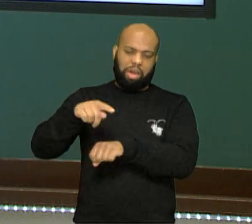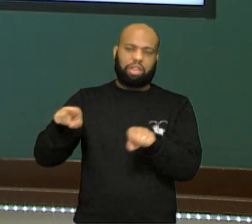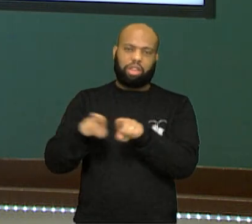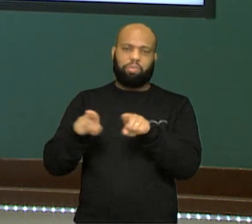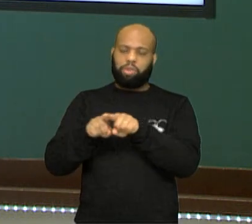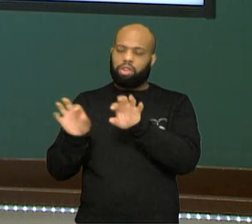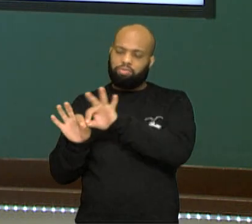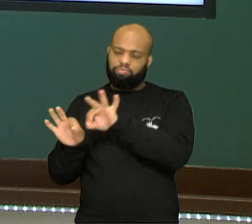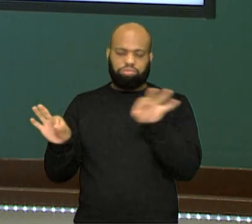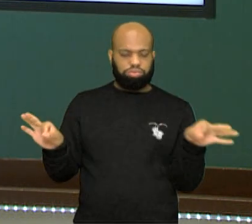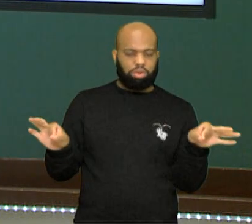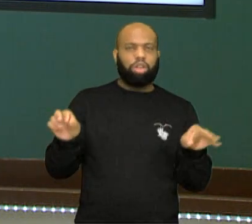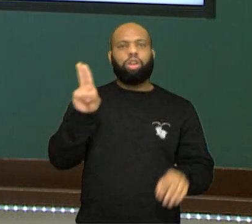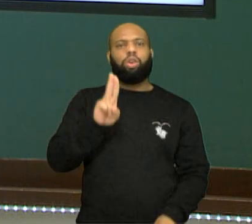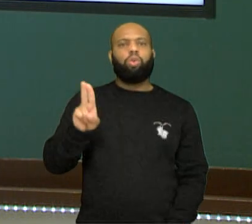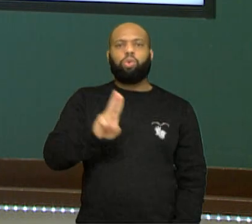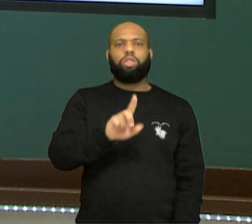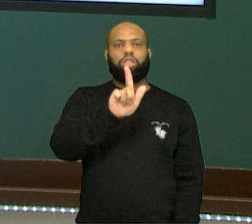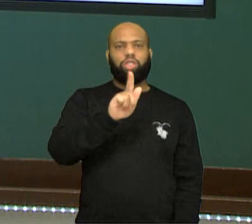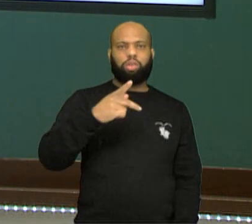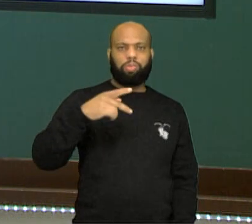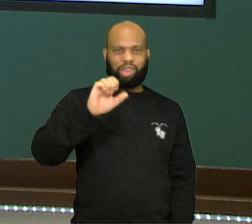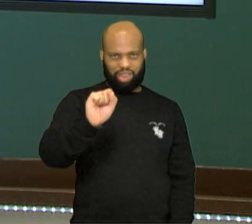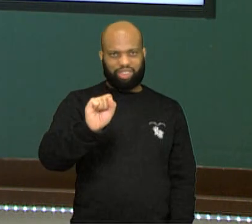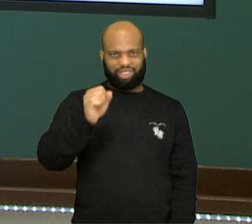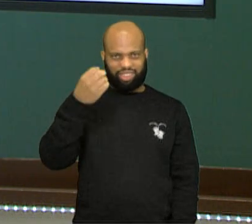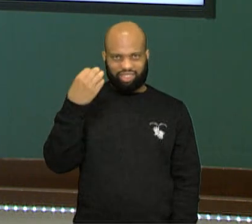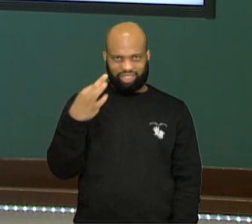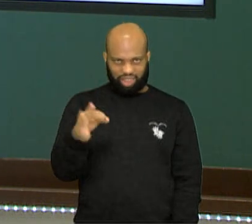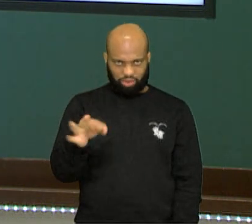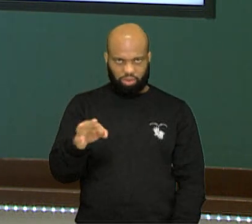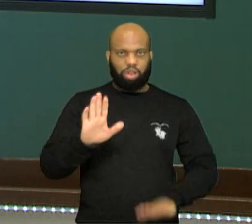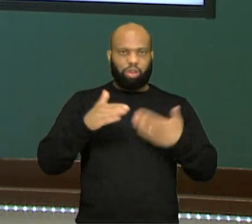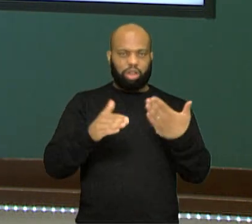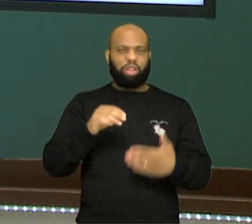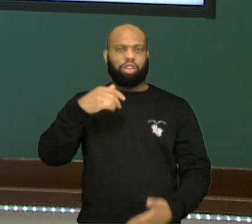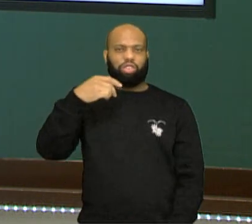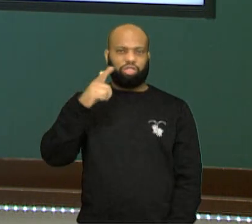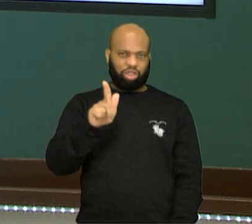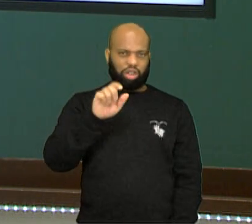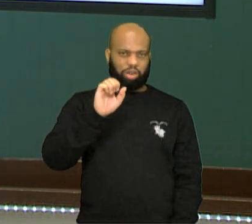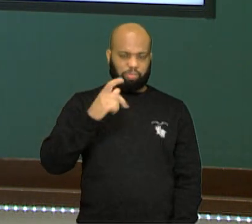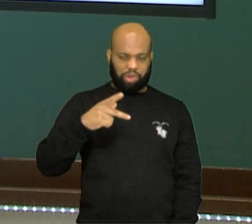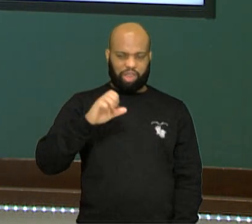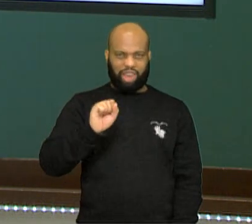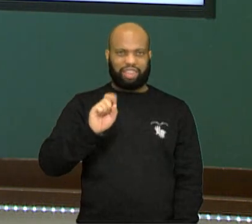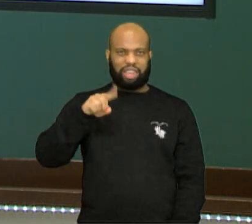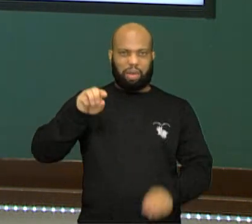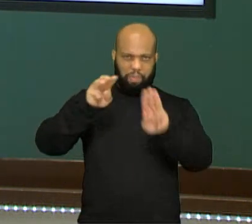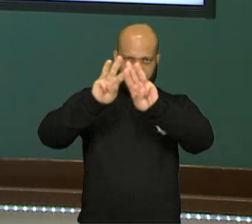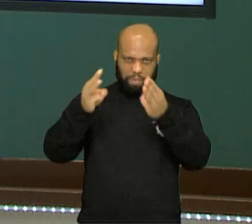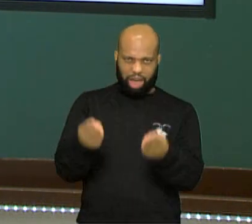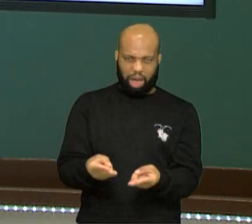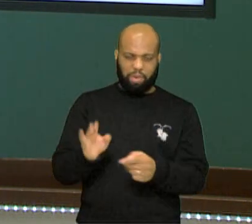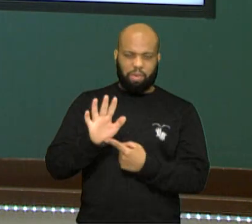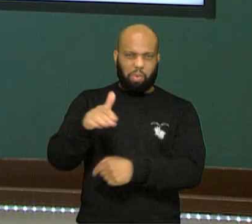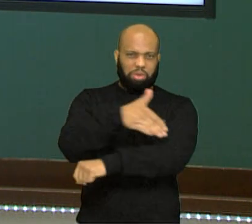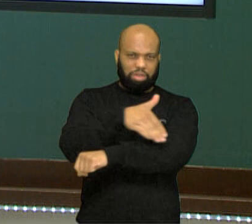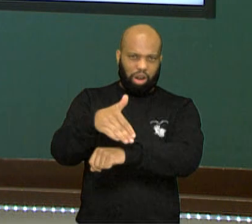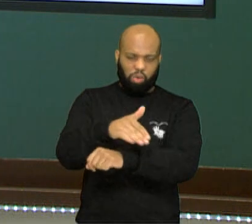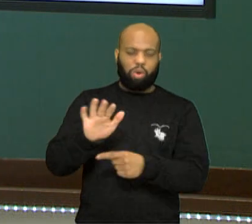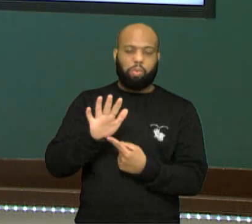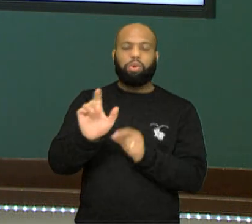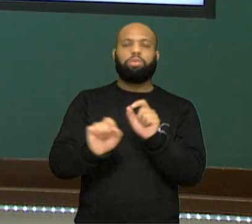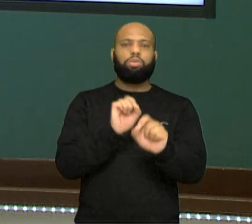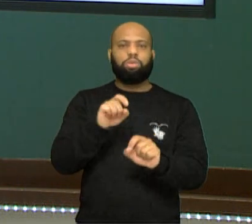eu utilizo o quê? Um GPS de localização. E o GPS utiliza exatamente as posições que nós